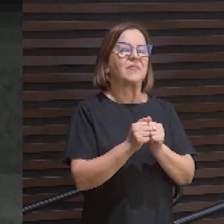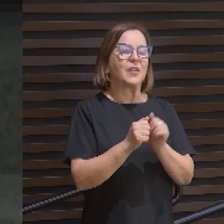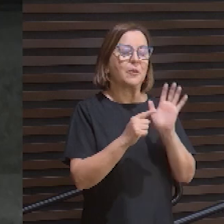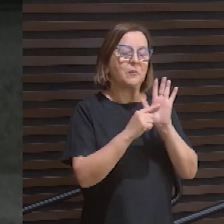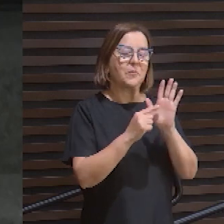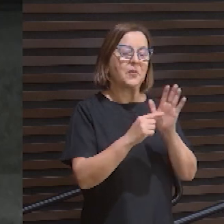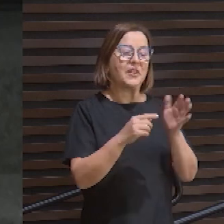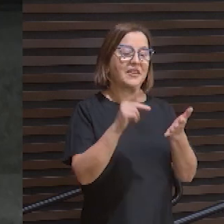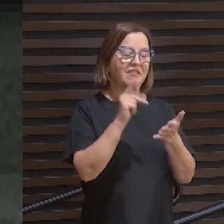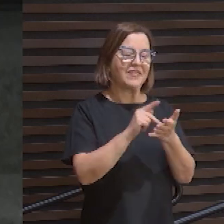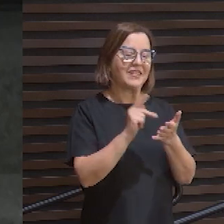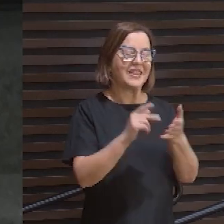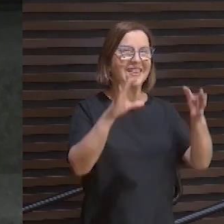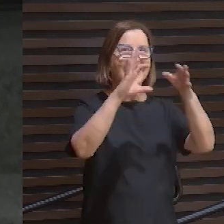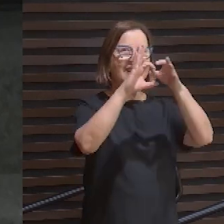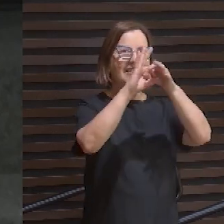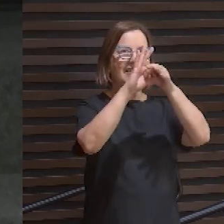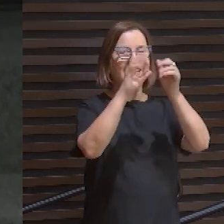Deus.